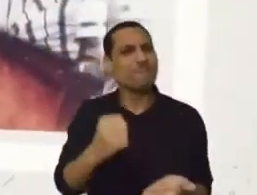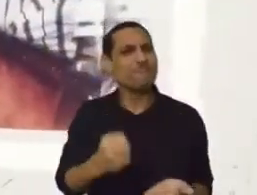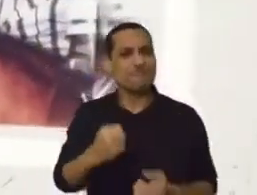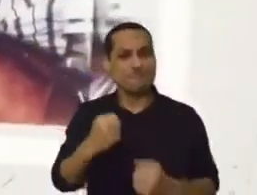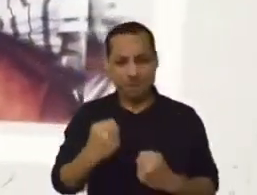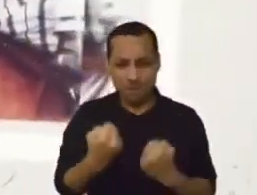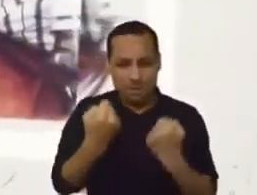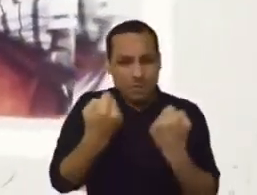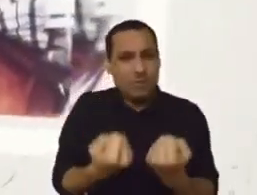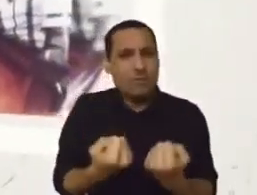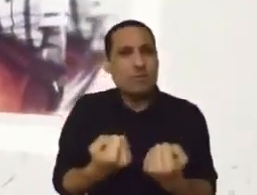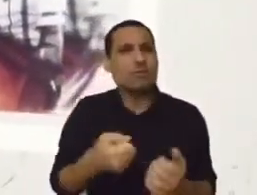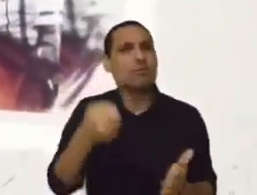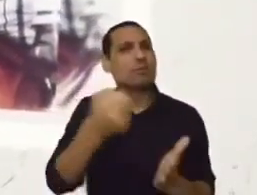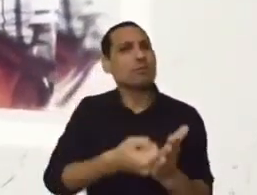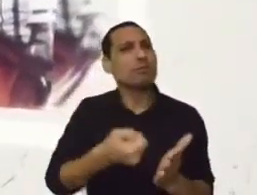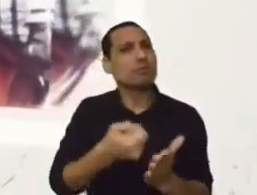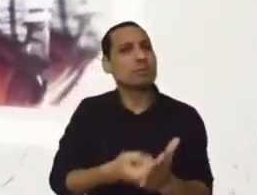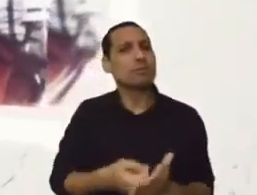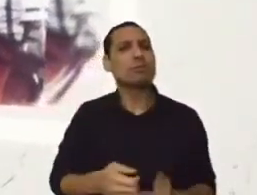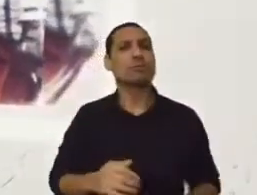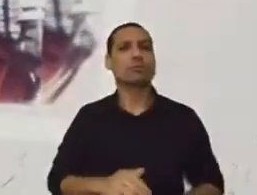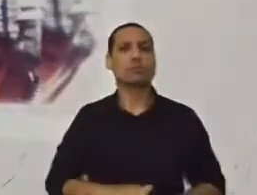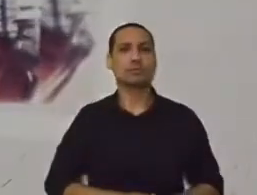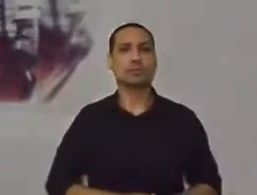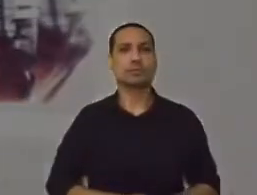Jacobsen, presente.